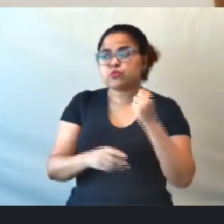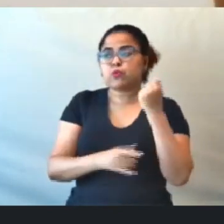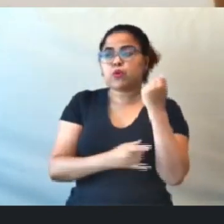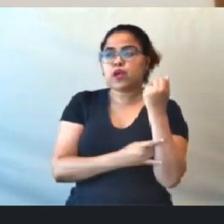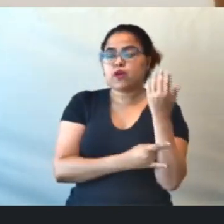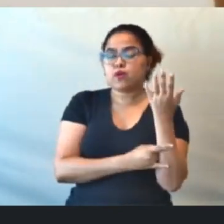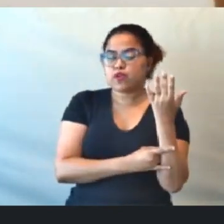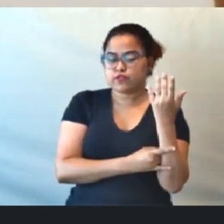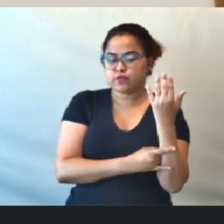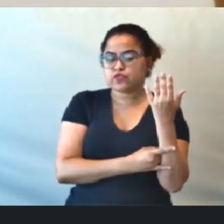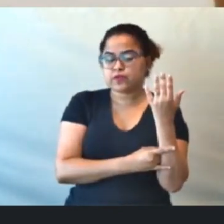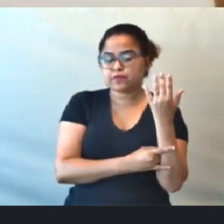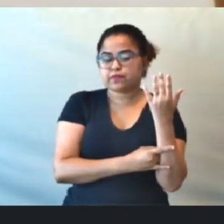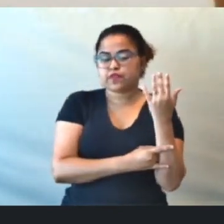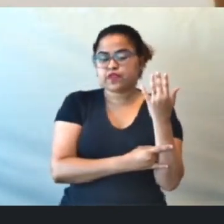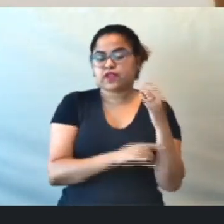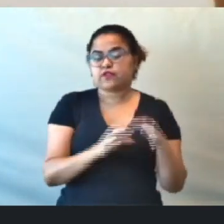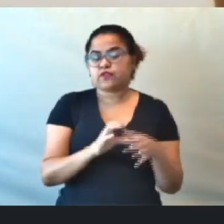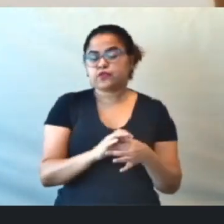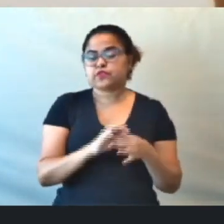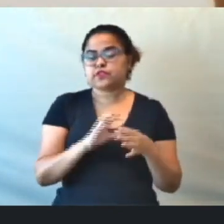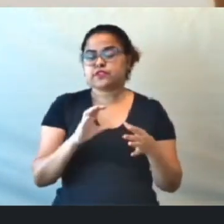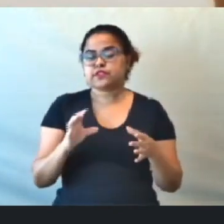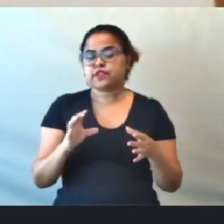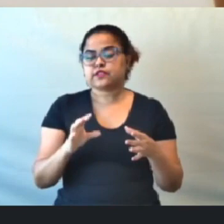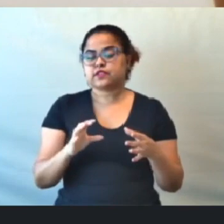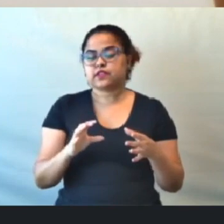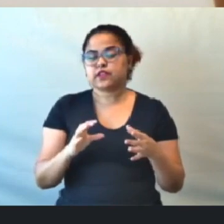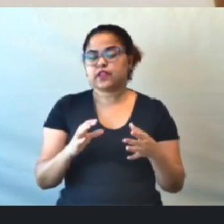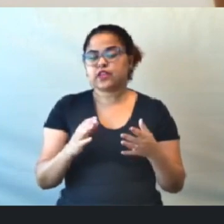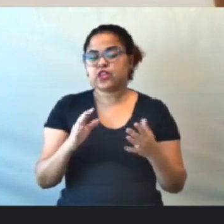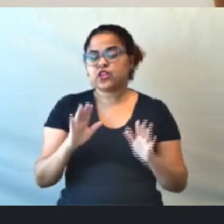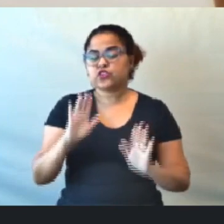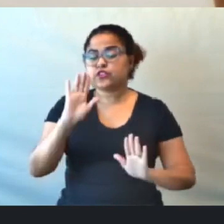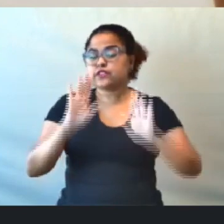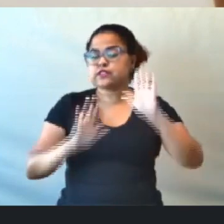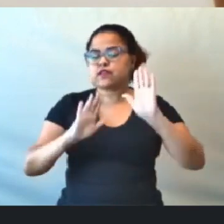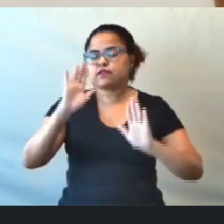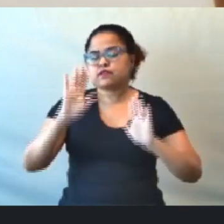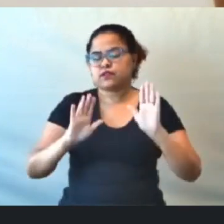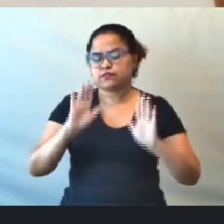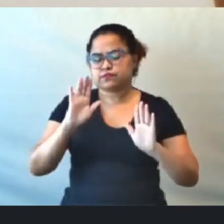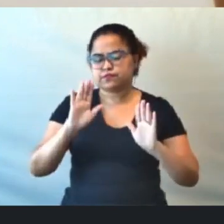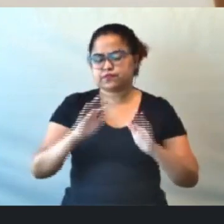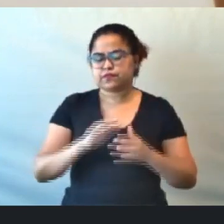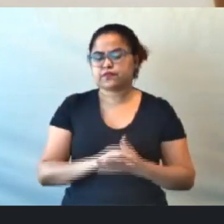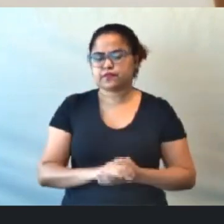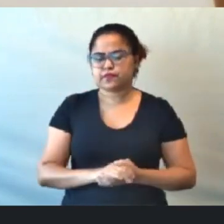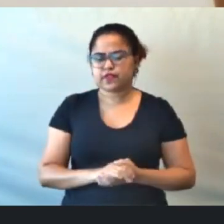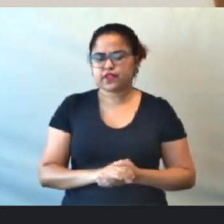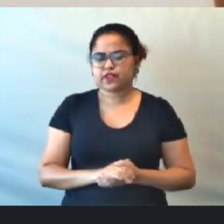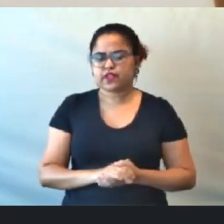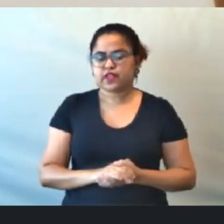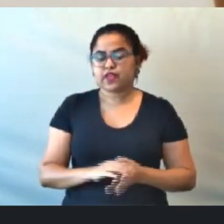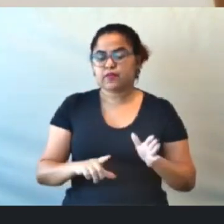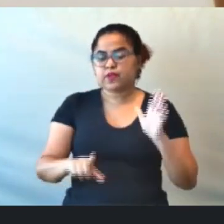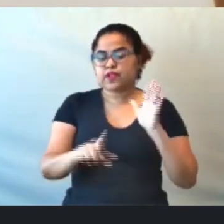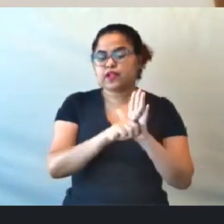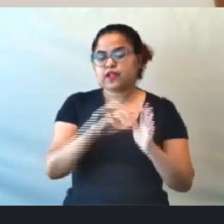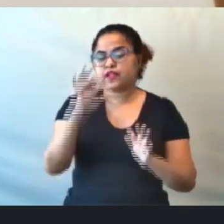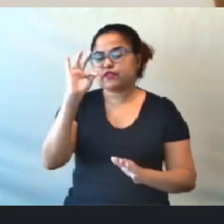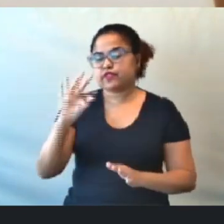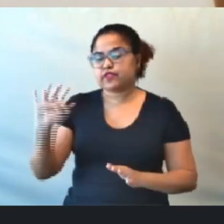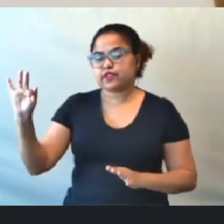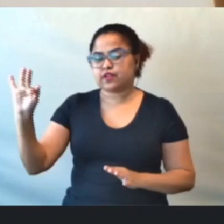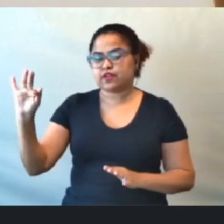Então, esse contrato, normalmente, é o seguinte, pela lei federal, a UFMG pode ser contratada por dispensa